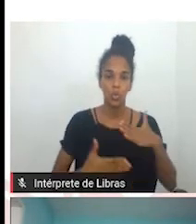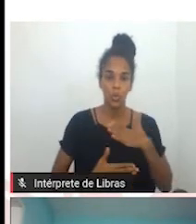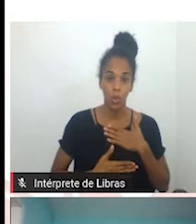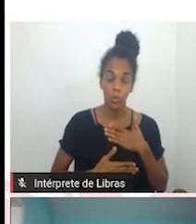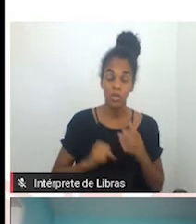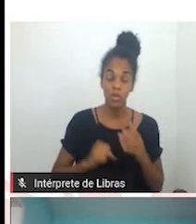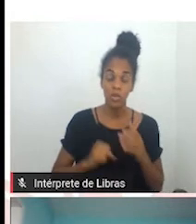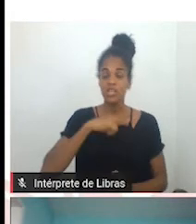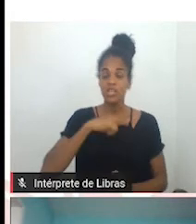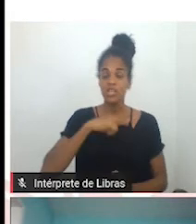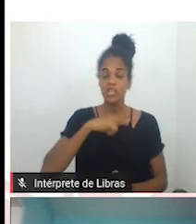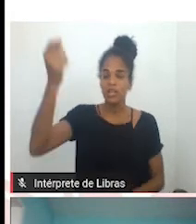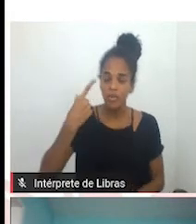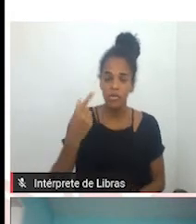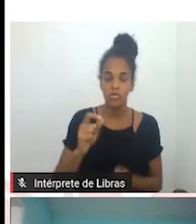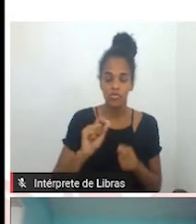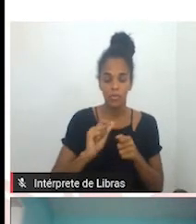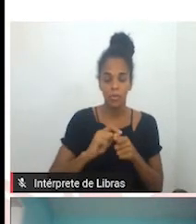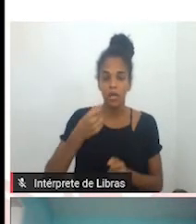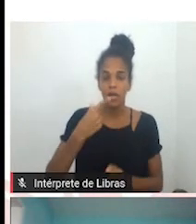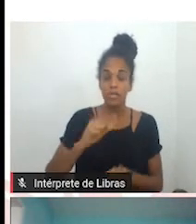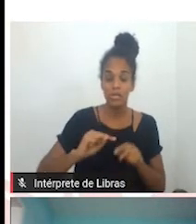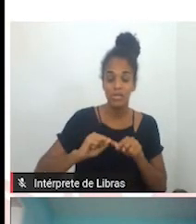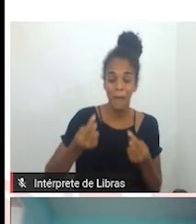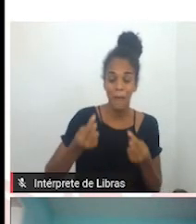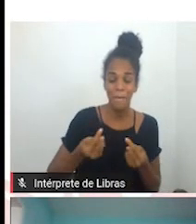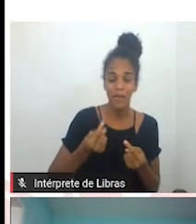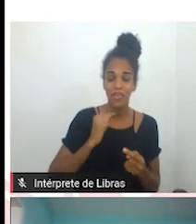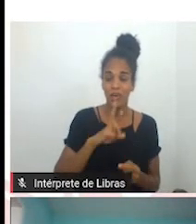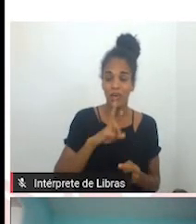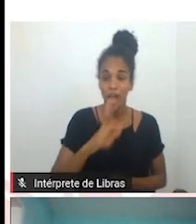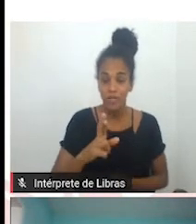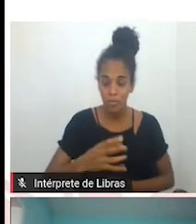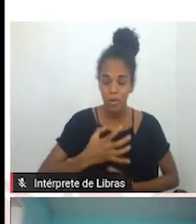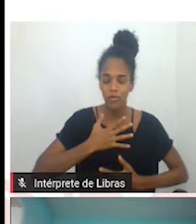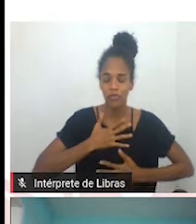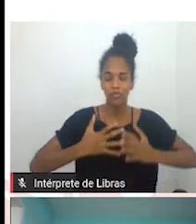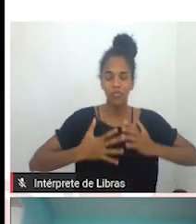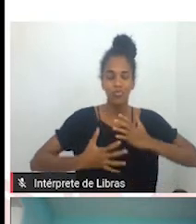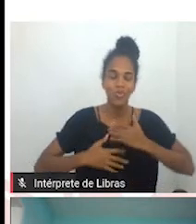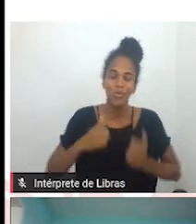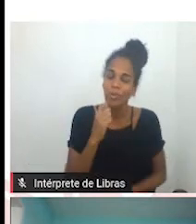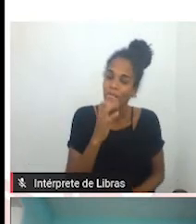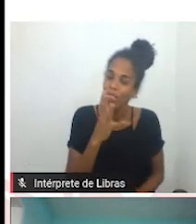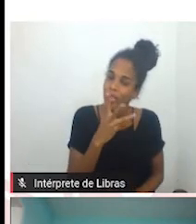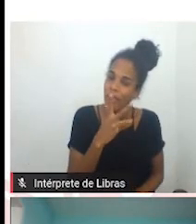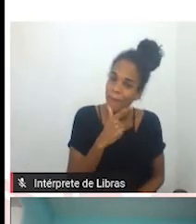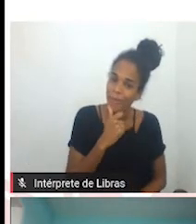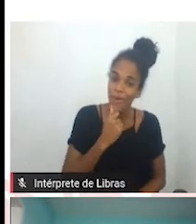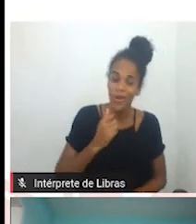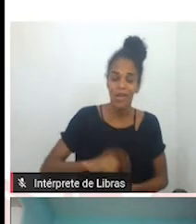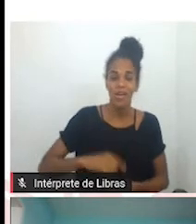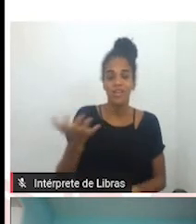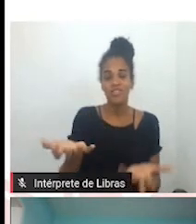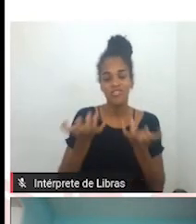chegar ao nível que a gente quer, aumentando a nora, e a pressão não chegar ao nível que a gente quer, a gente fica querendo fazer mais volume.